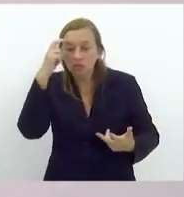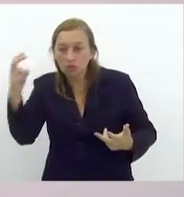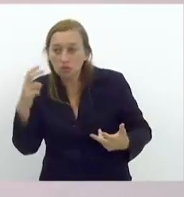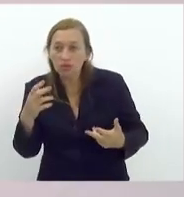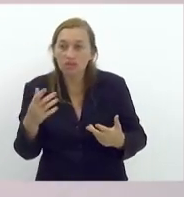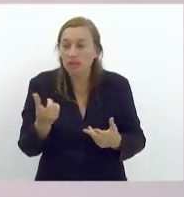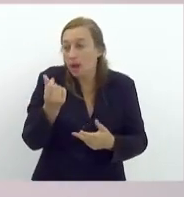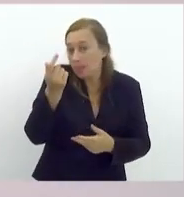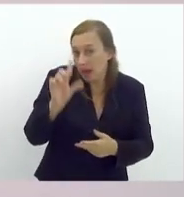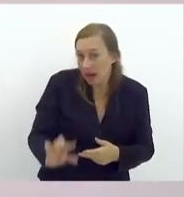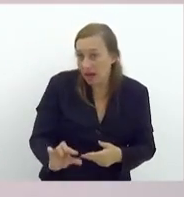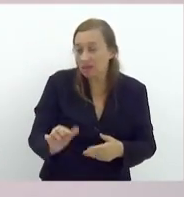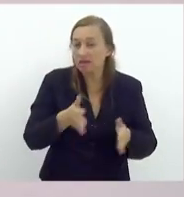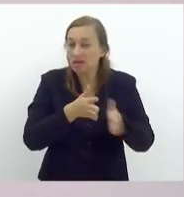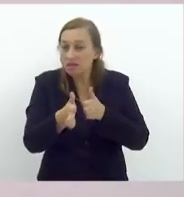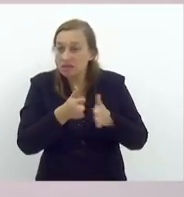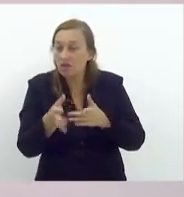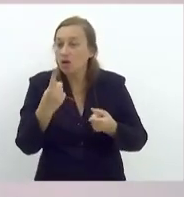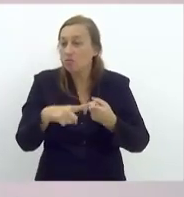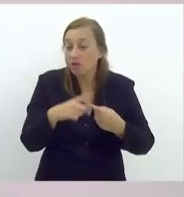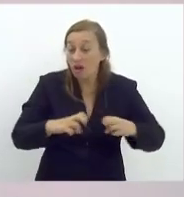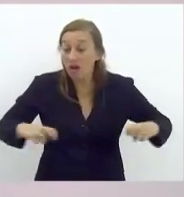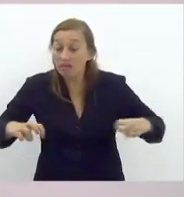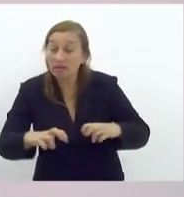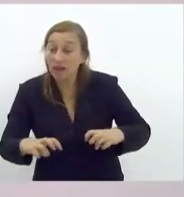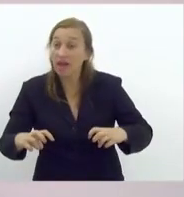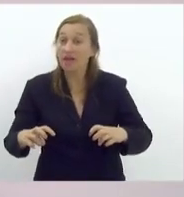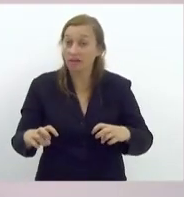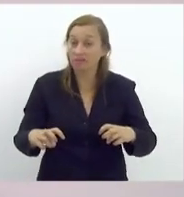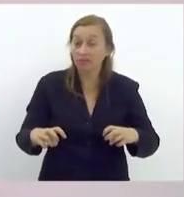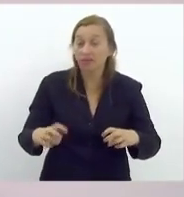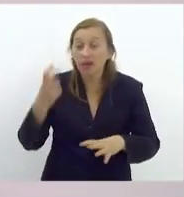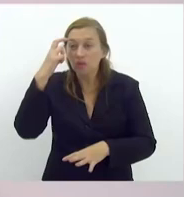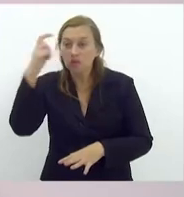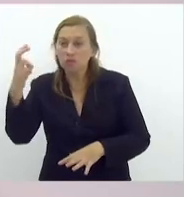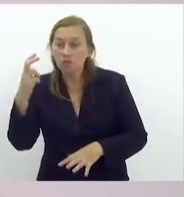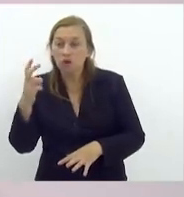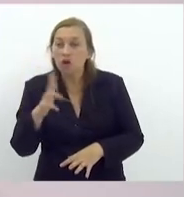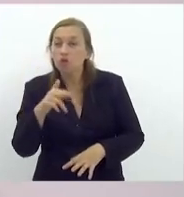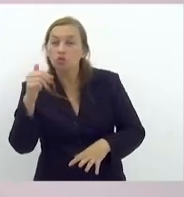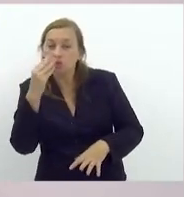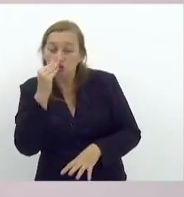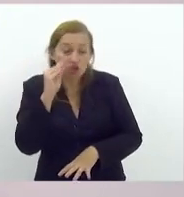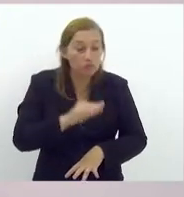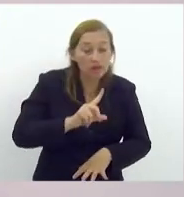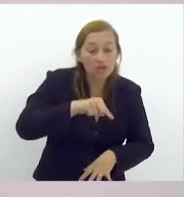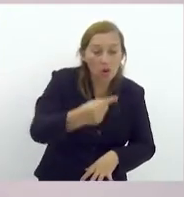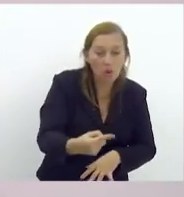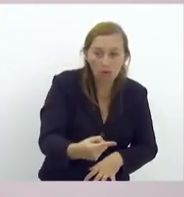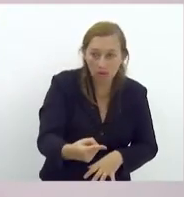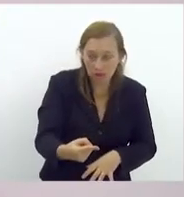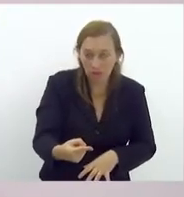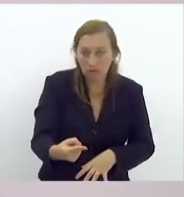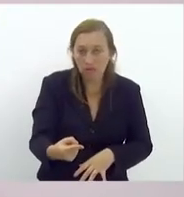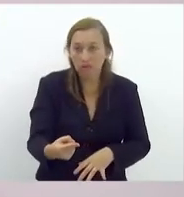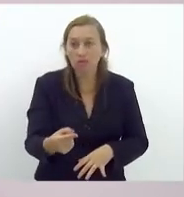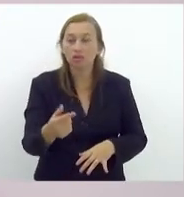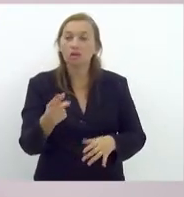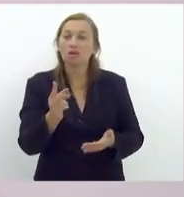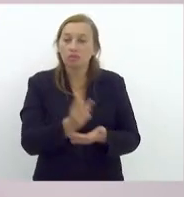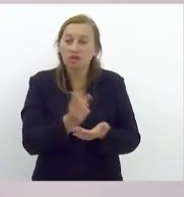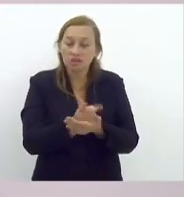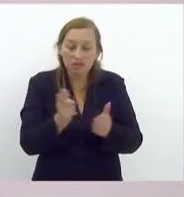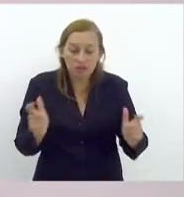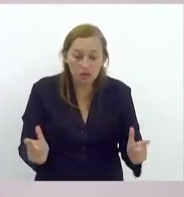tá porque a ideia das rodas inclusive é muito importante que cada roda nunca menospreze uma roda de Cultura por menor que ela seja porque